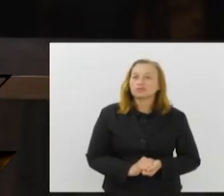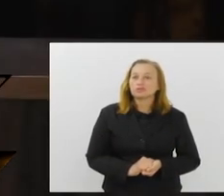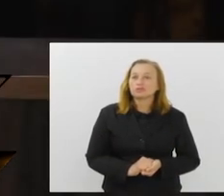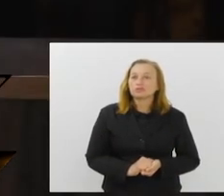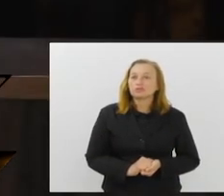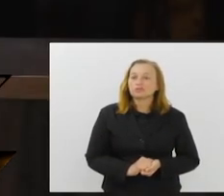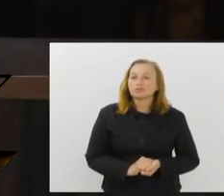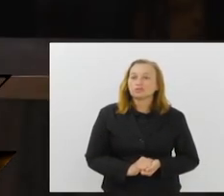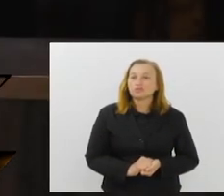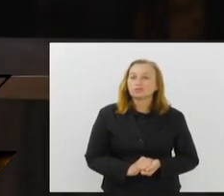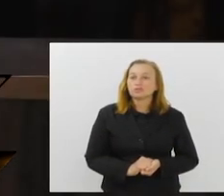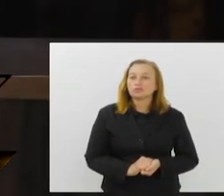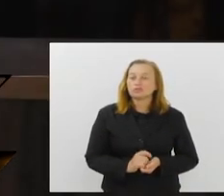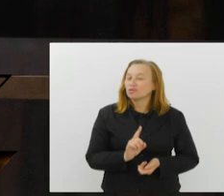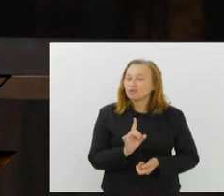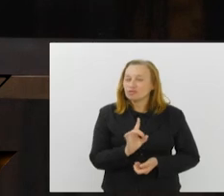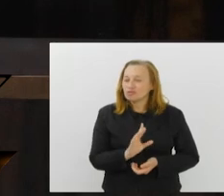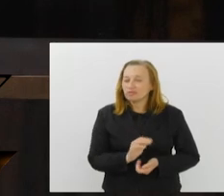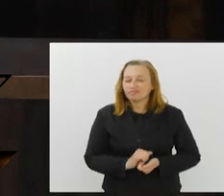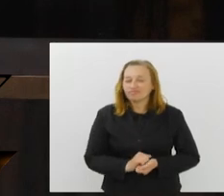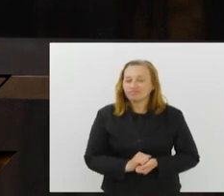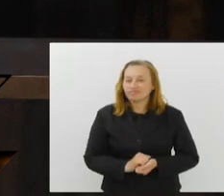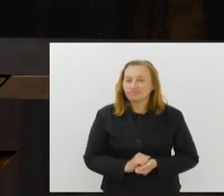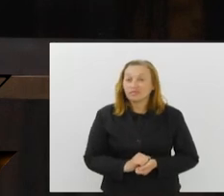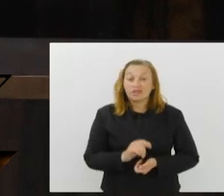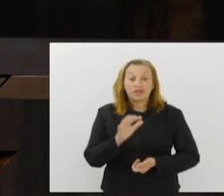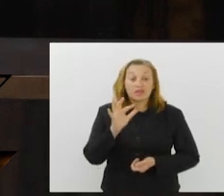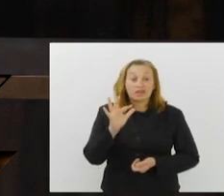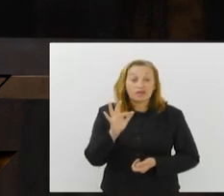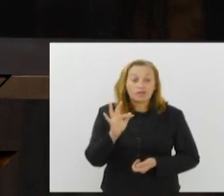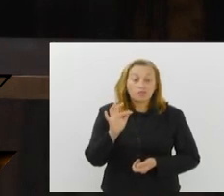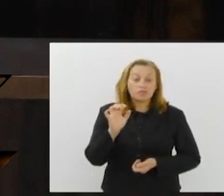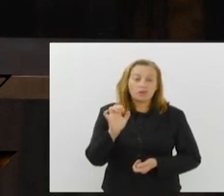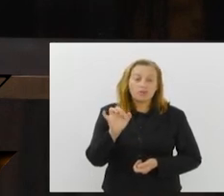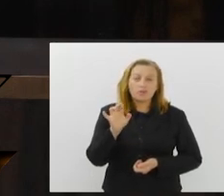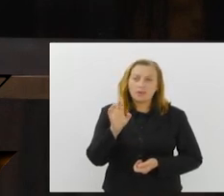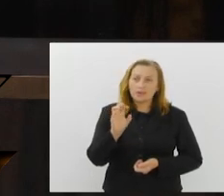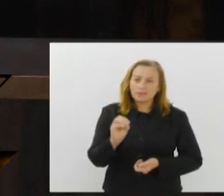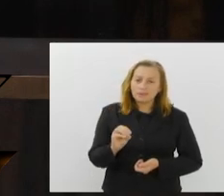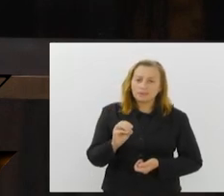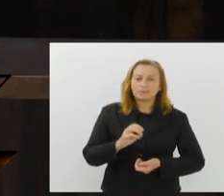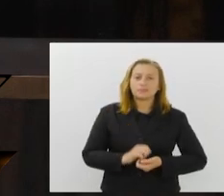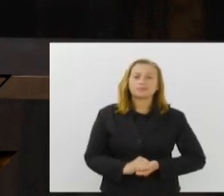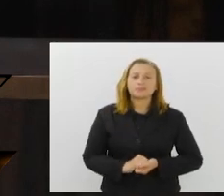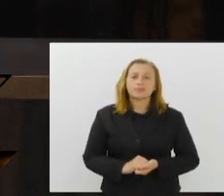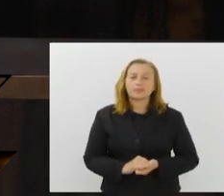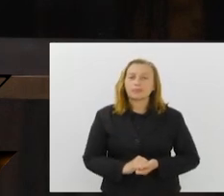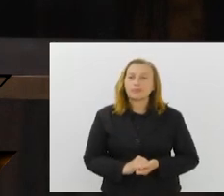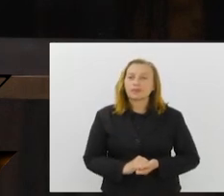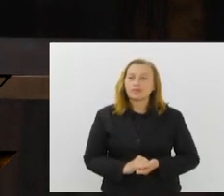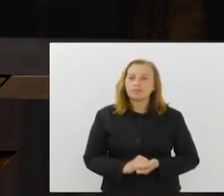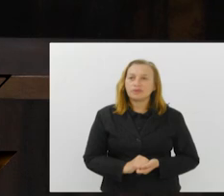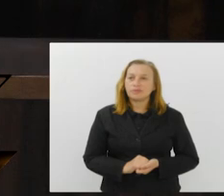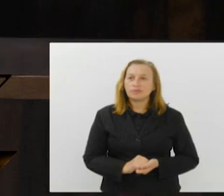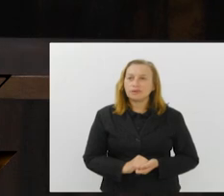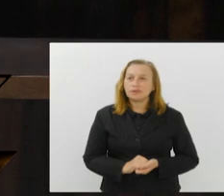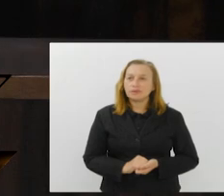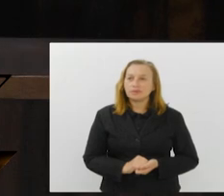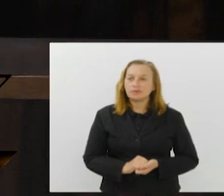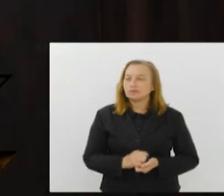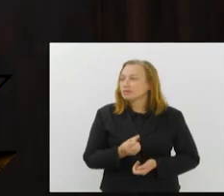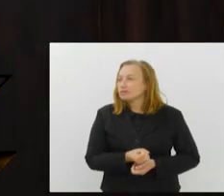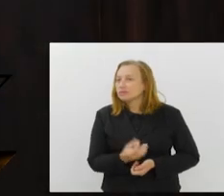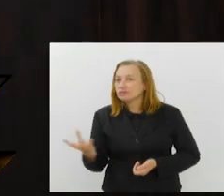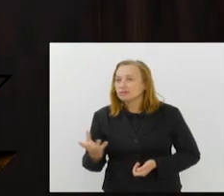eh não é só isso o o Fernando Fernandes Além de participar de uma quantidade eu não sei se você tem algum